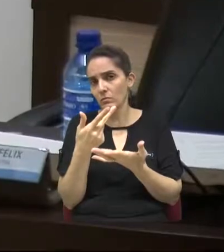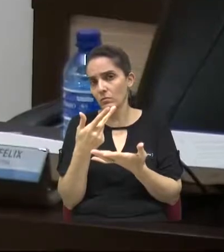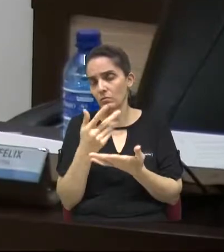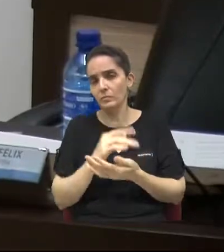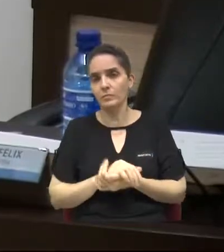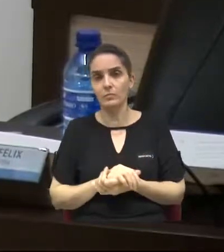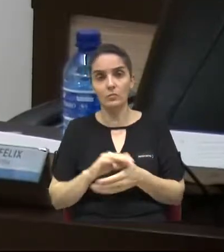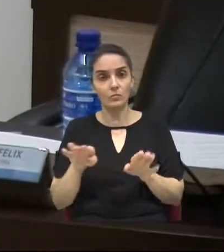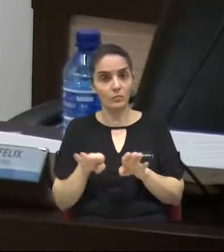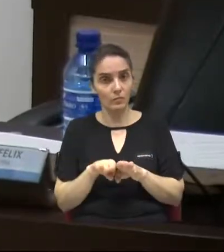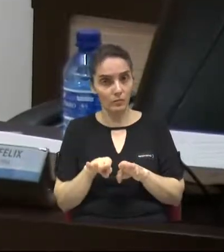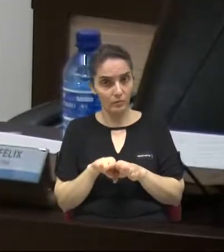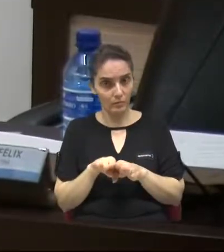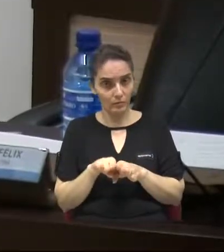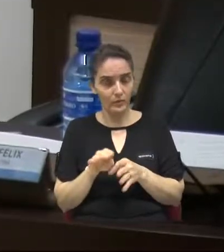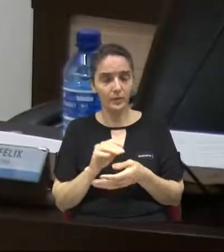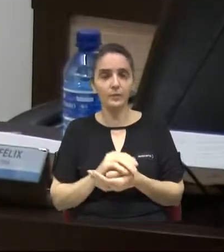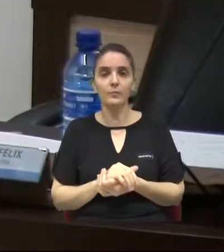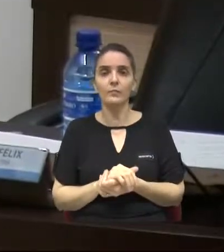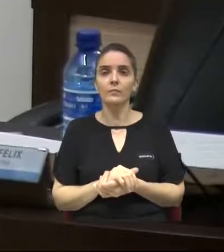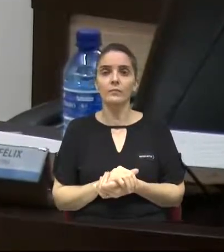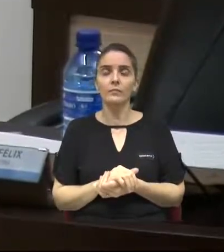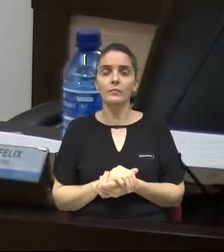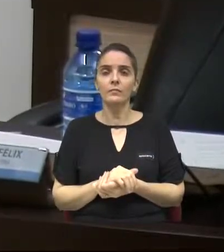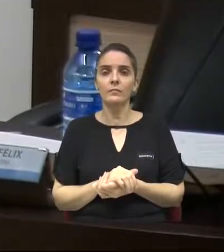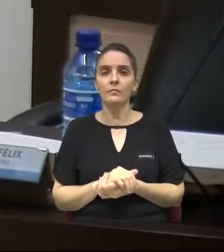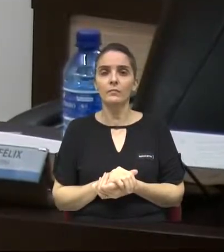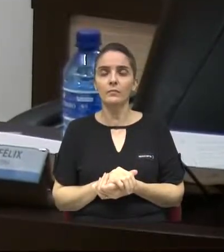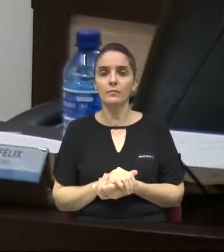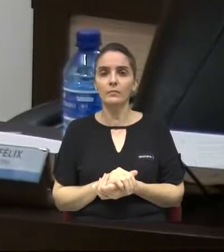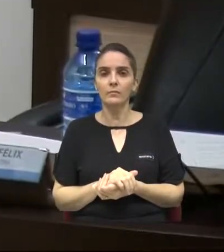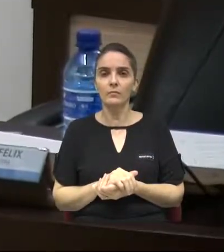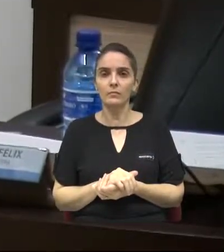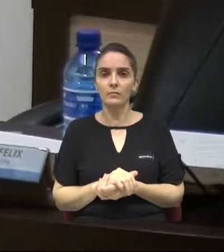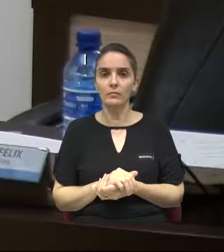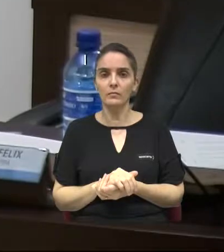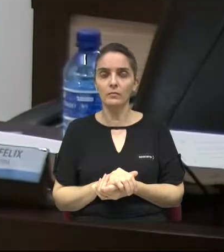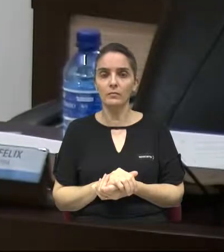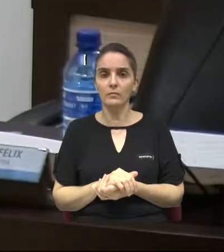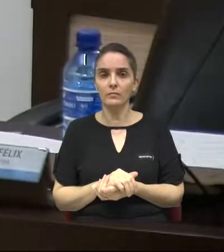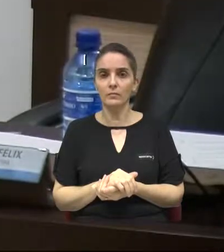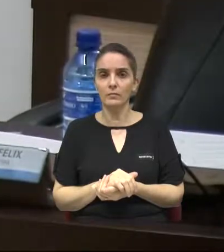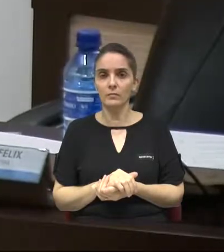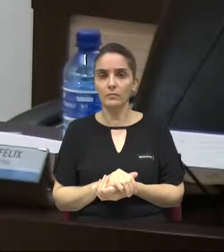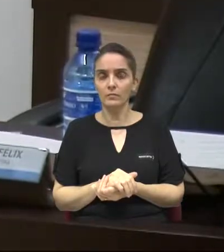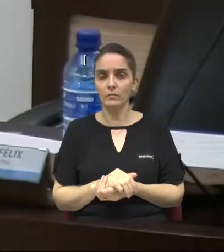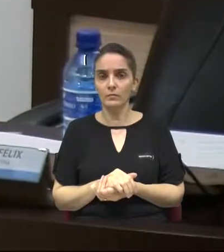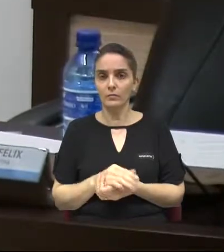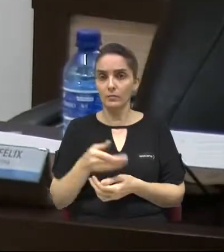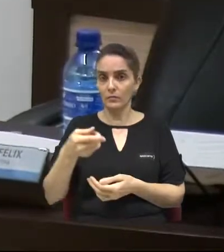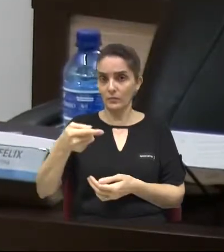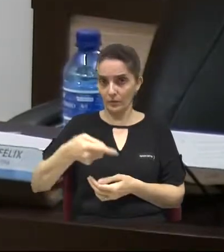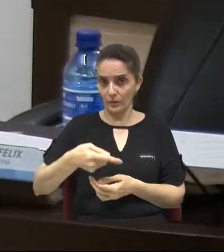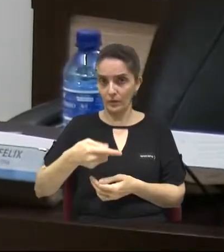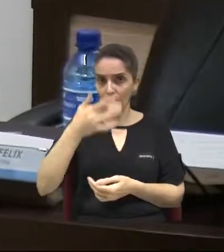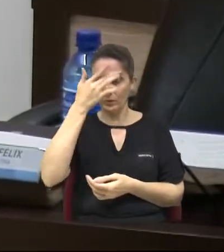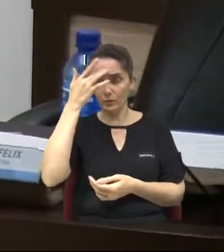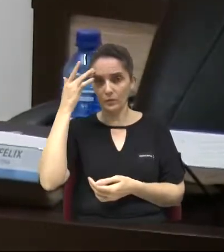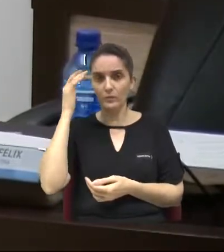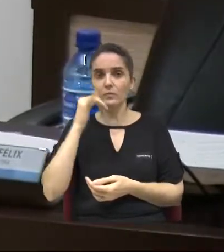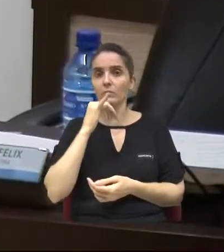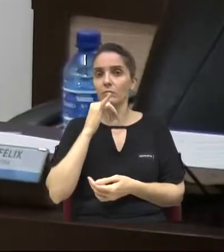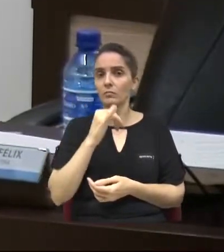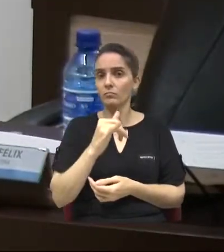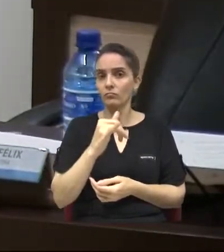Outro ponto aqui levantado foi a questão de que a denúncia é apresentada aqui nesta casa por